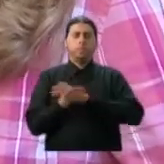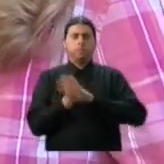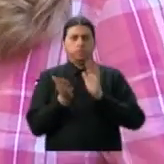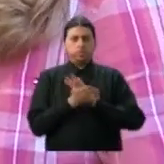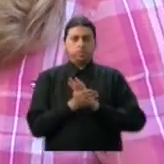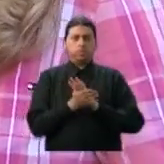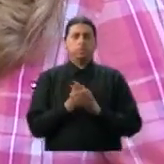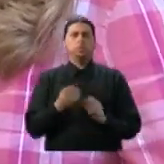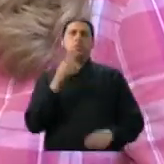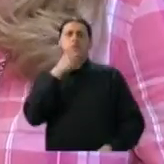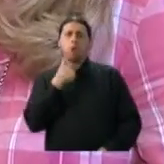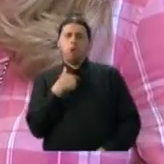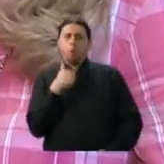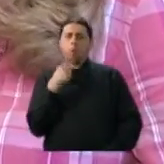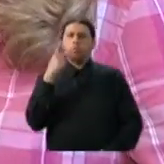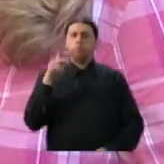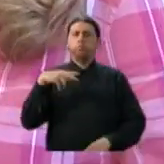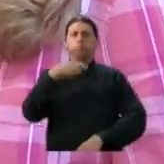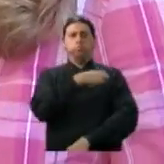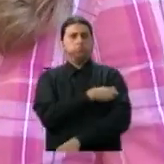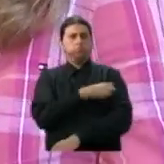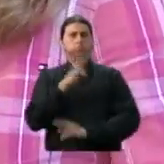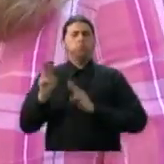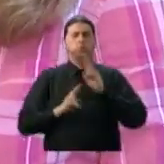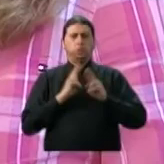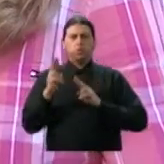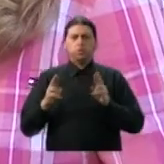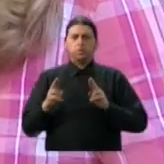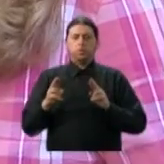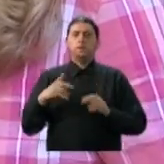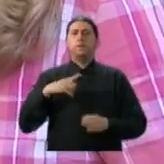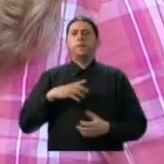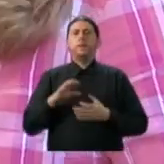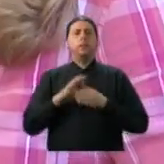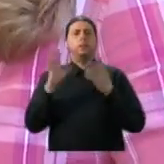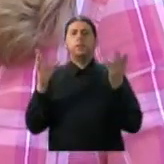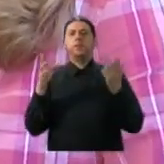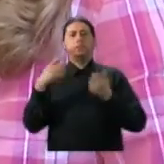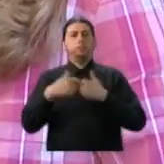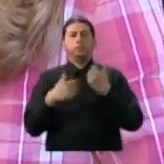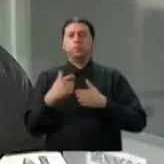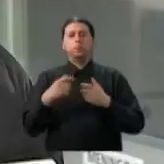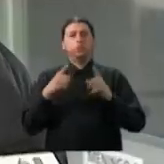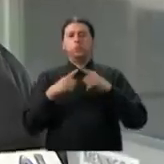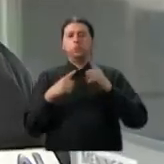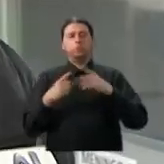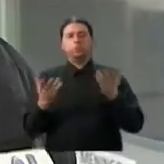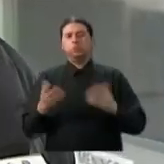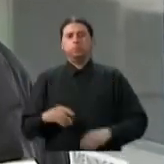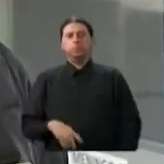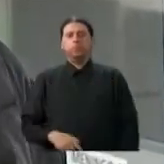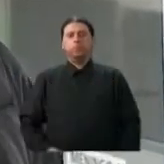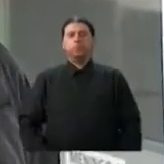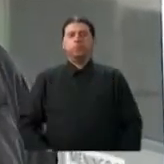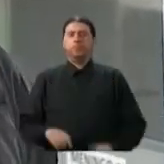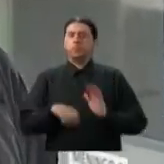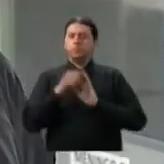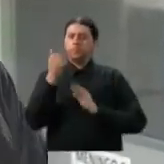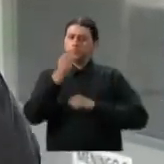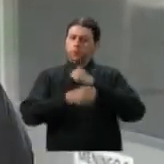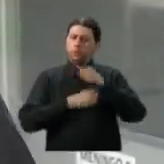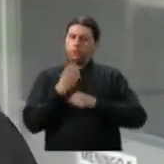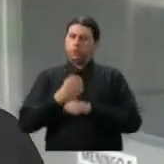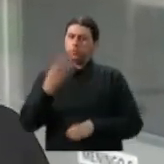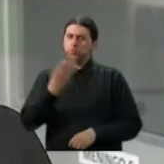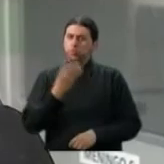preconceito, né, de acharem que a vacina estaria relacionada com uma liberação sexual ou coisa do tipo, né? O primeiro ano foi excelente, né?